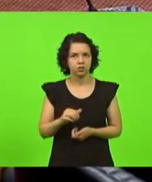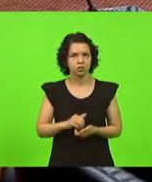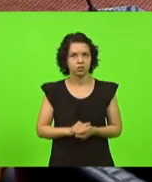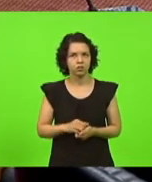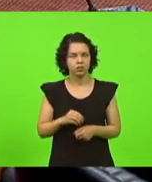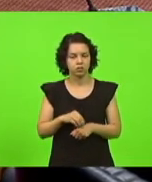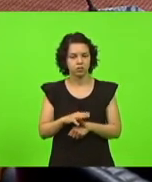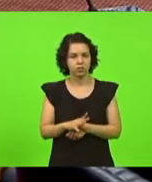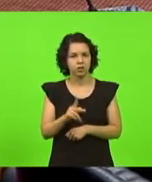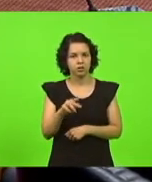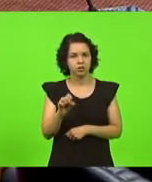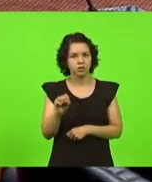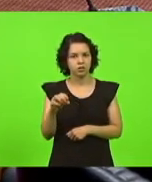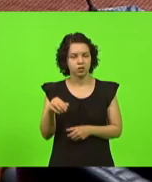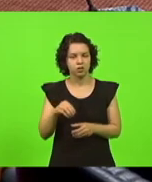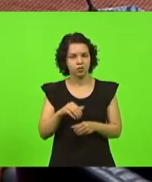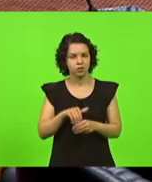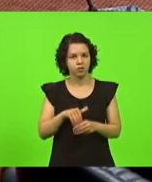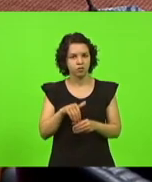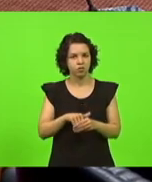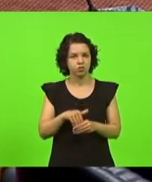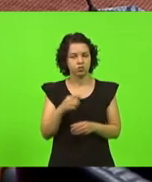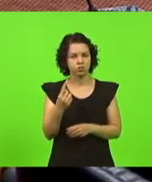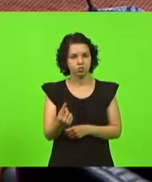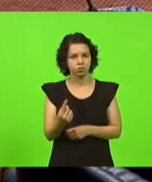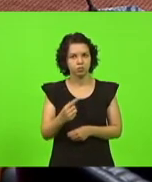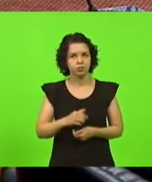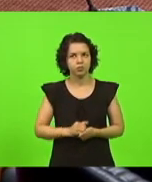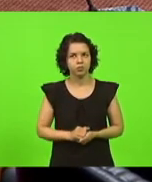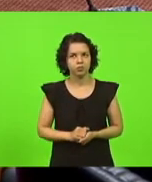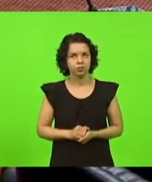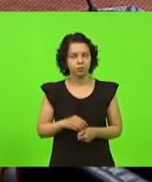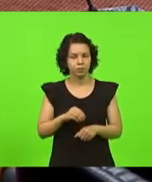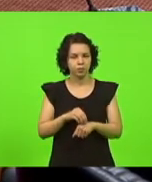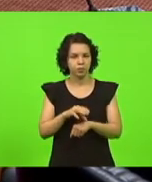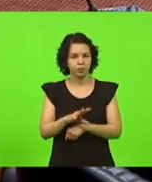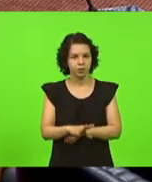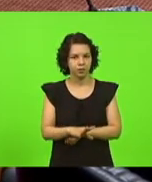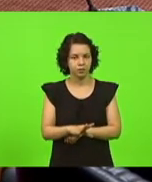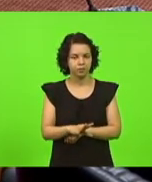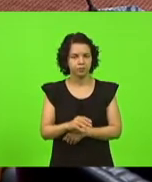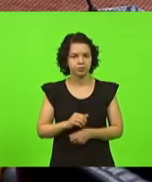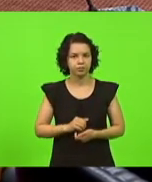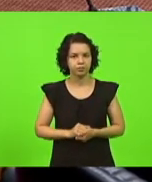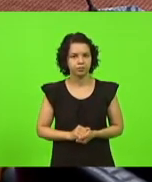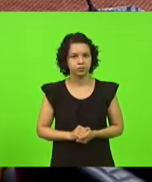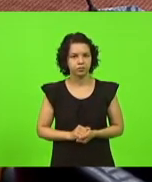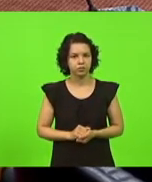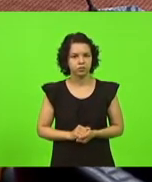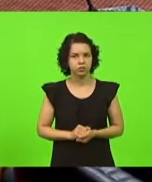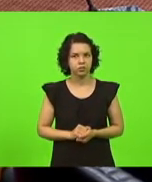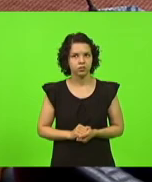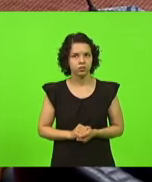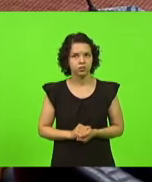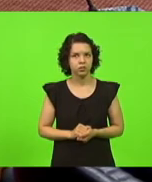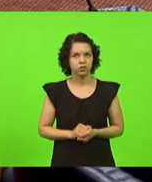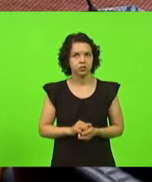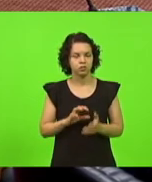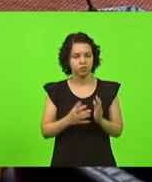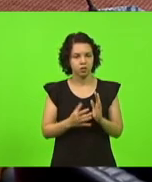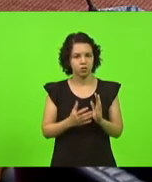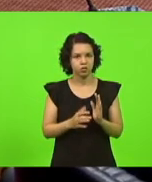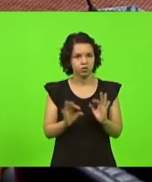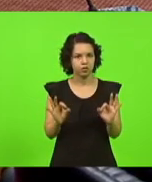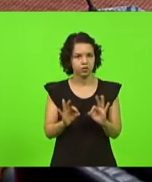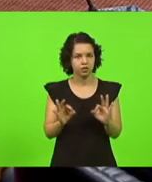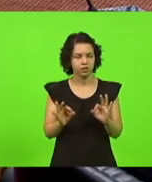1. Para encaminhamento de voto, senhor presidente. Encaminhamento de voto dos da bancada partido. Da deputada Paulinha. A